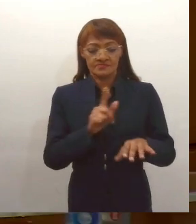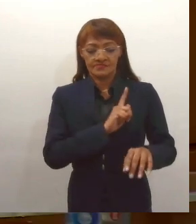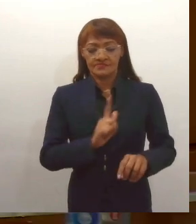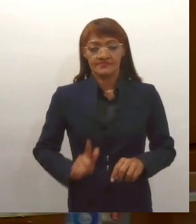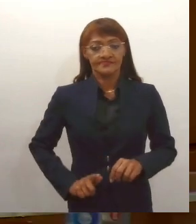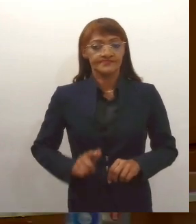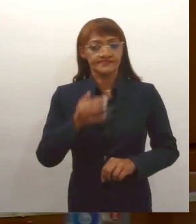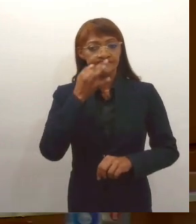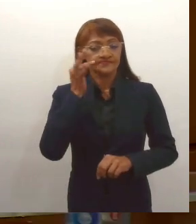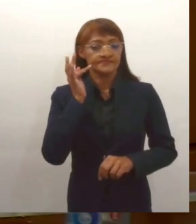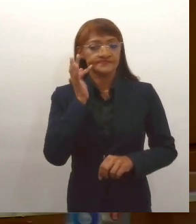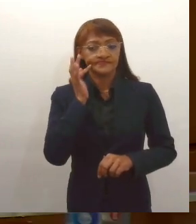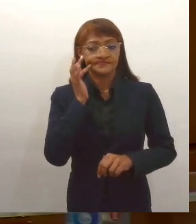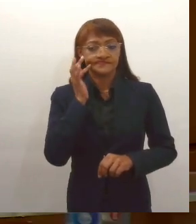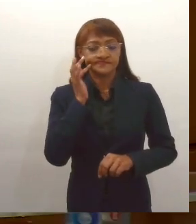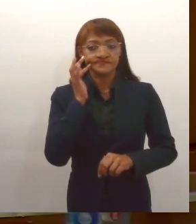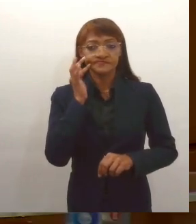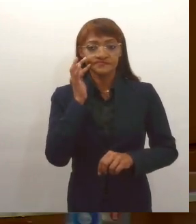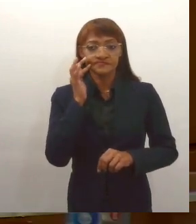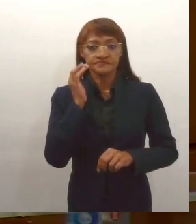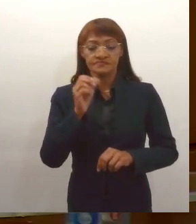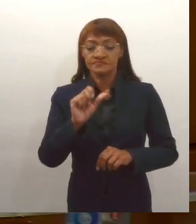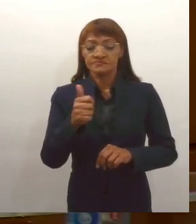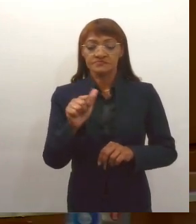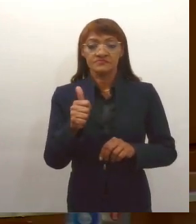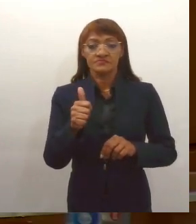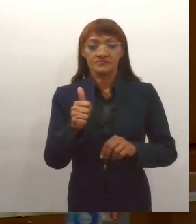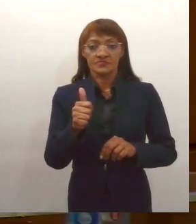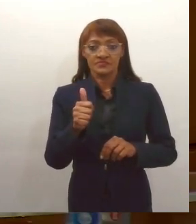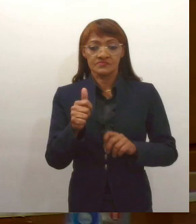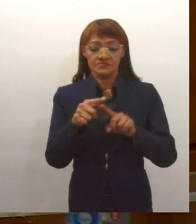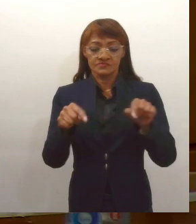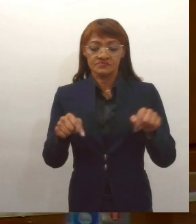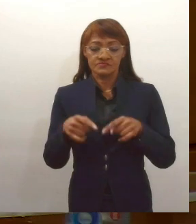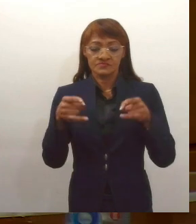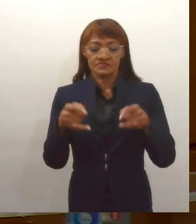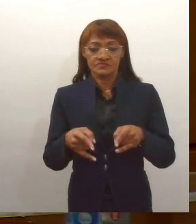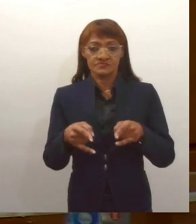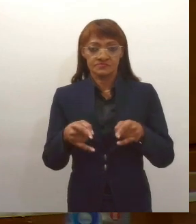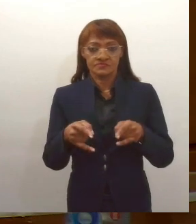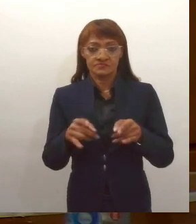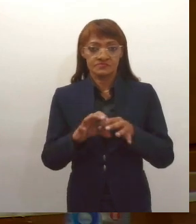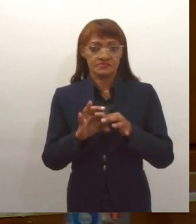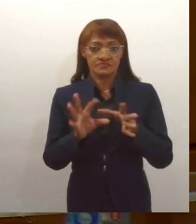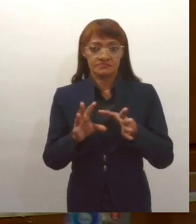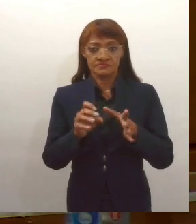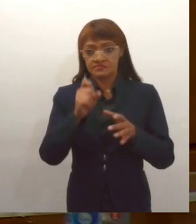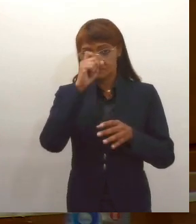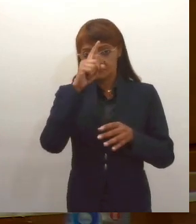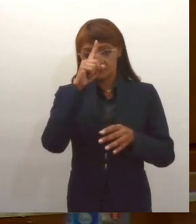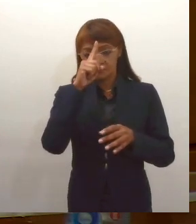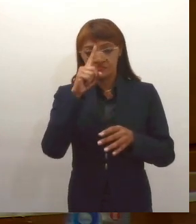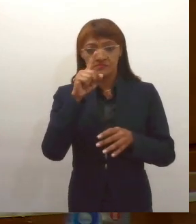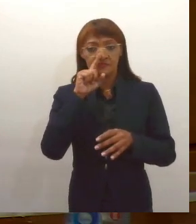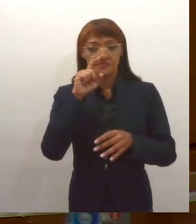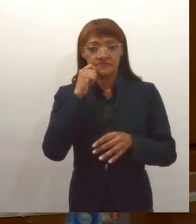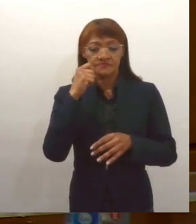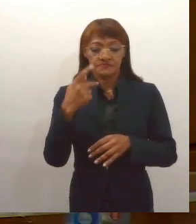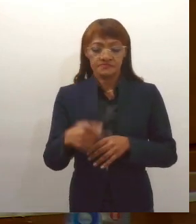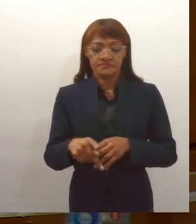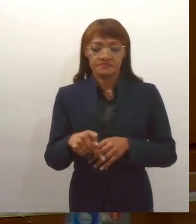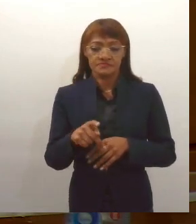Hospital da Criança em Aracaju sendo oito de enfermaria dois